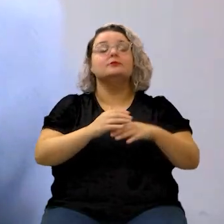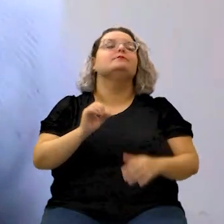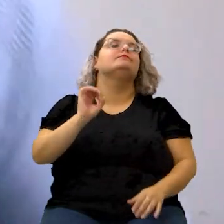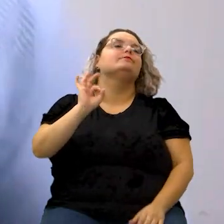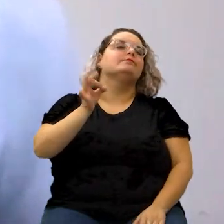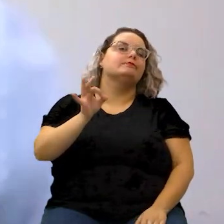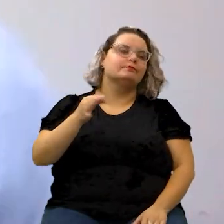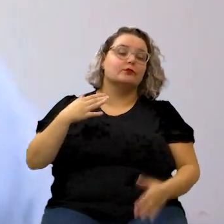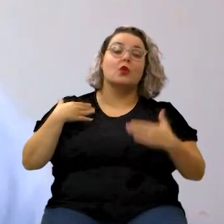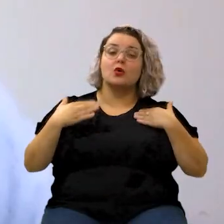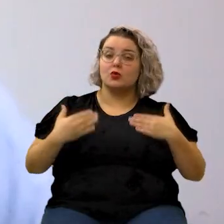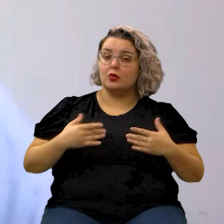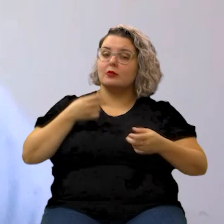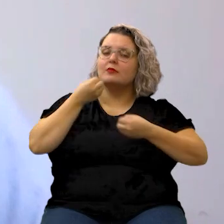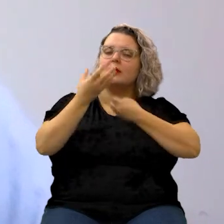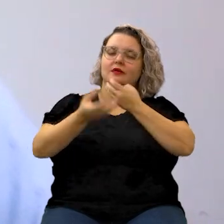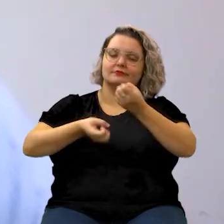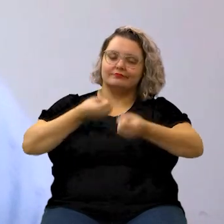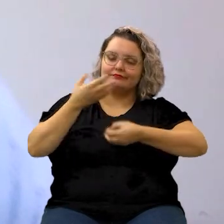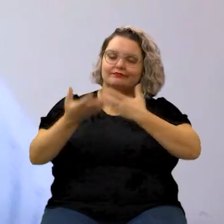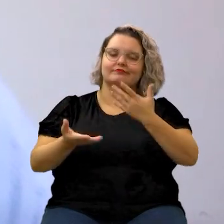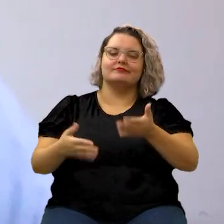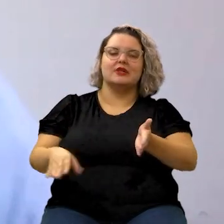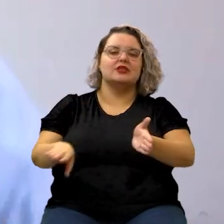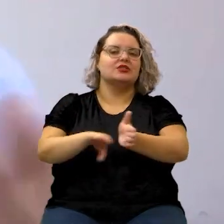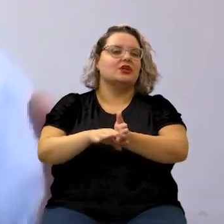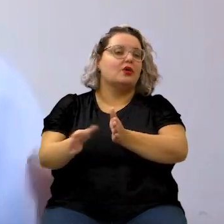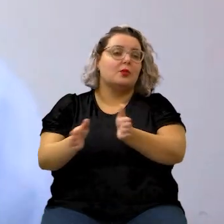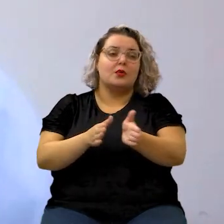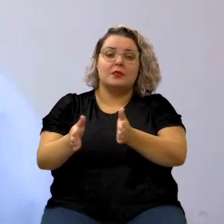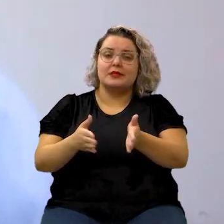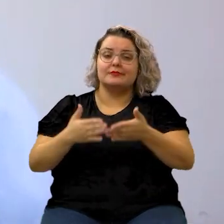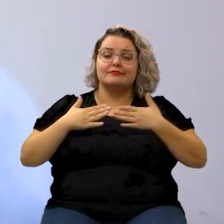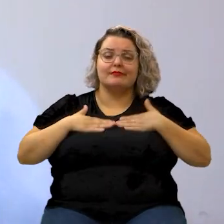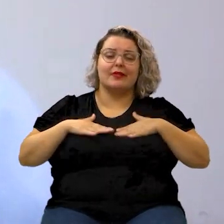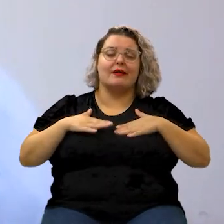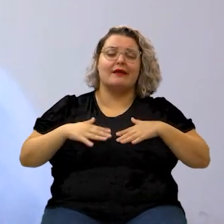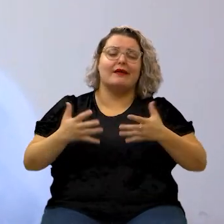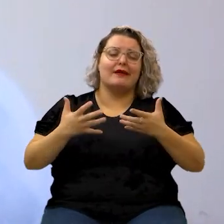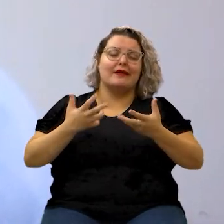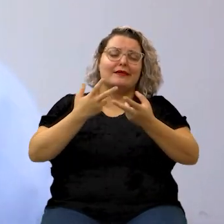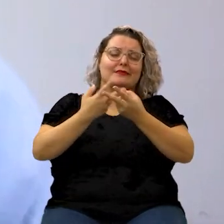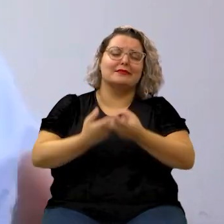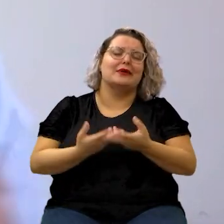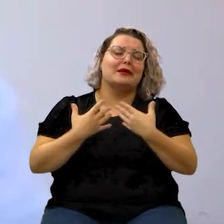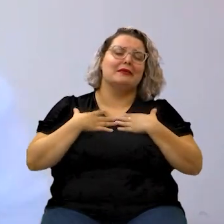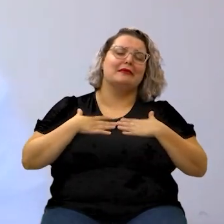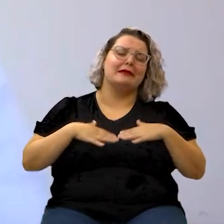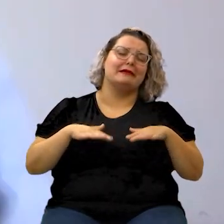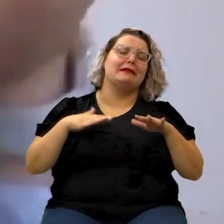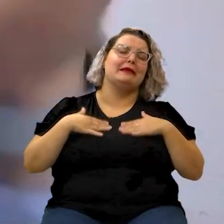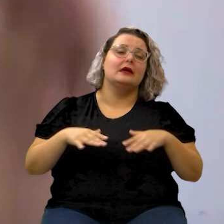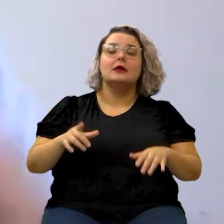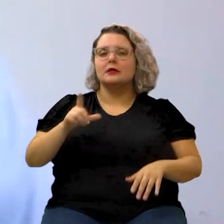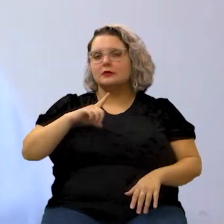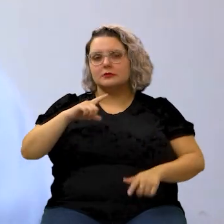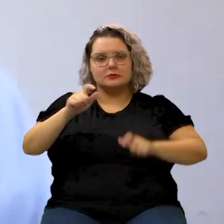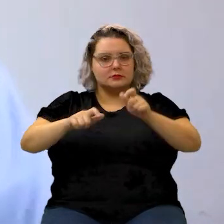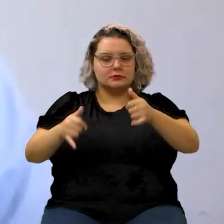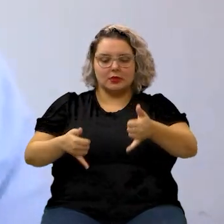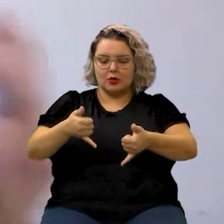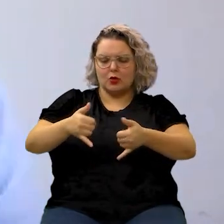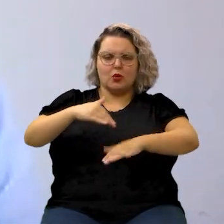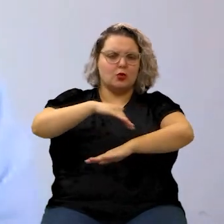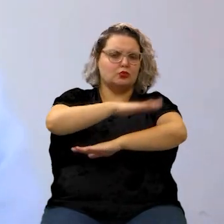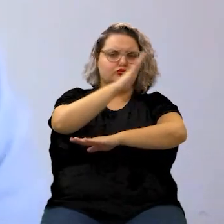fala muito, tá? Então assim, vai chegar uma hora que o corpo vai pedir um certo descanso. Tem pessoas que aguentam muito tempo usando salto,